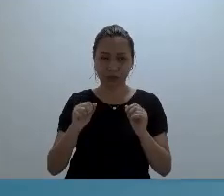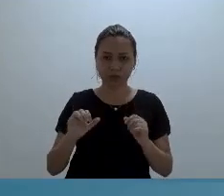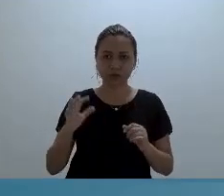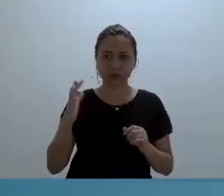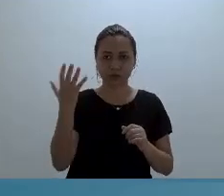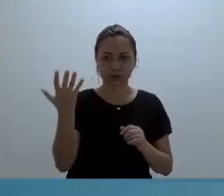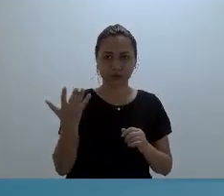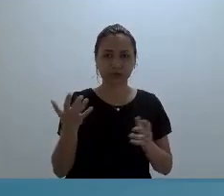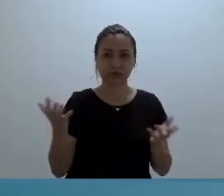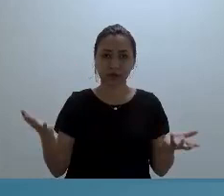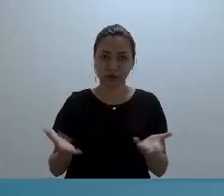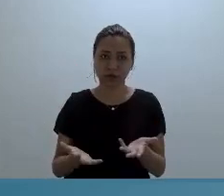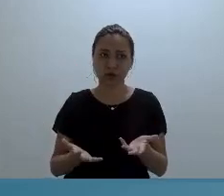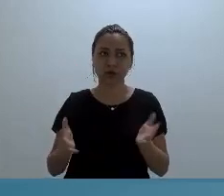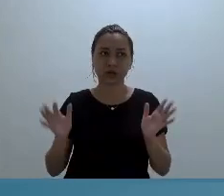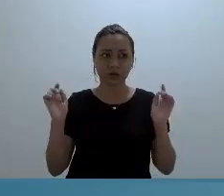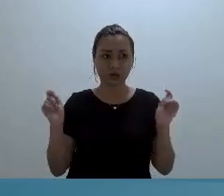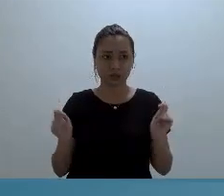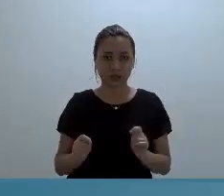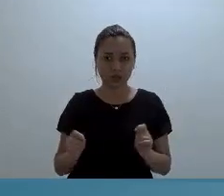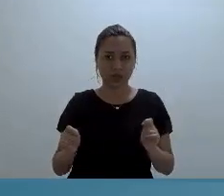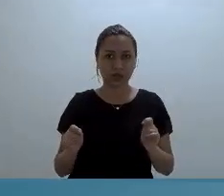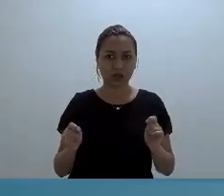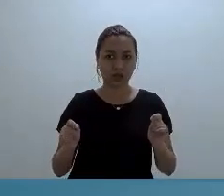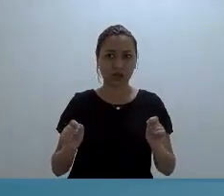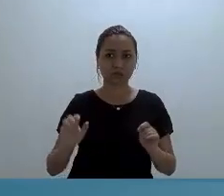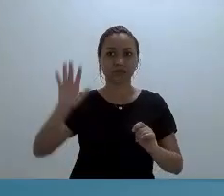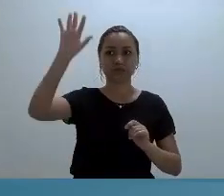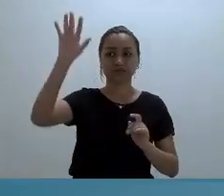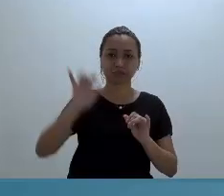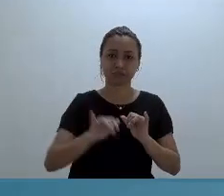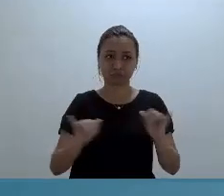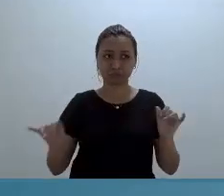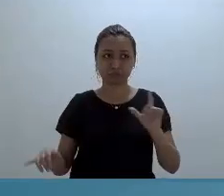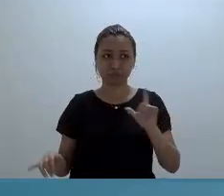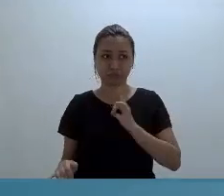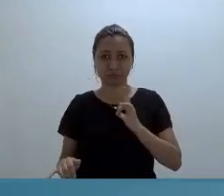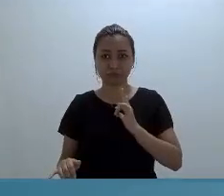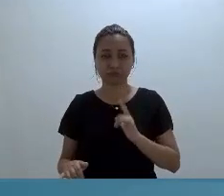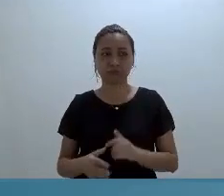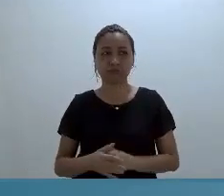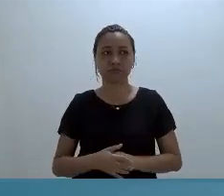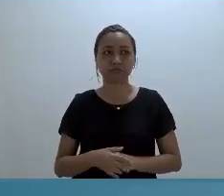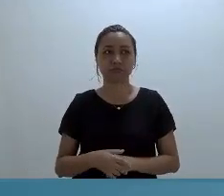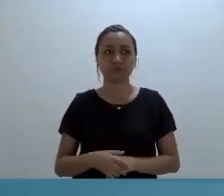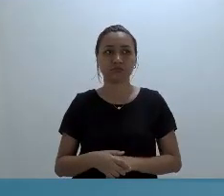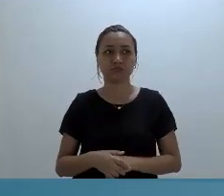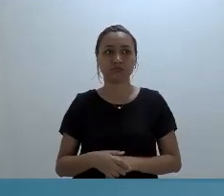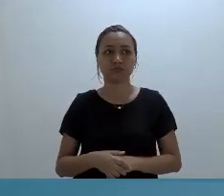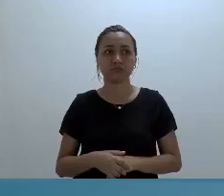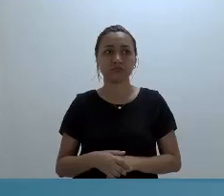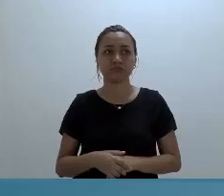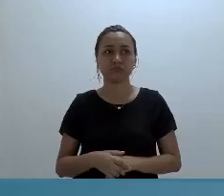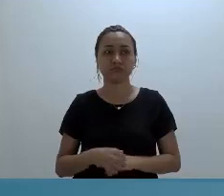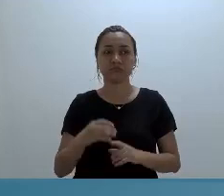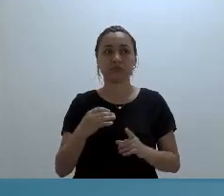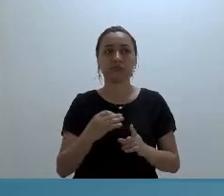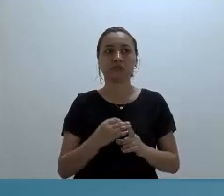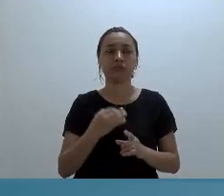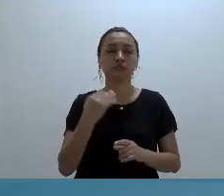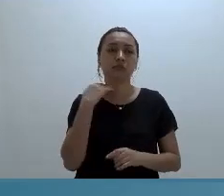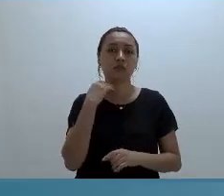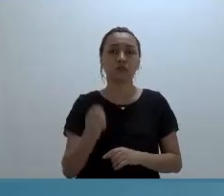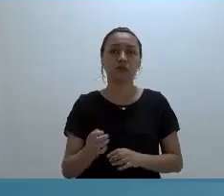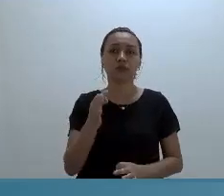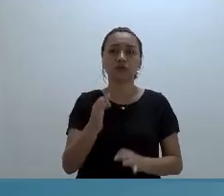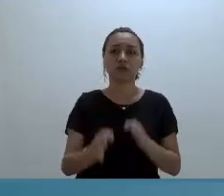manifesta no sentido de que nada tem ocorrido a indicação do magistrado José Pacoá para o Luiz de Alencar para preencher